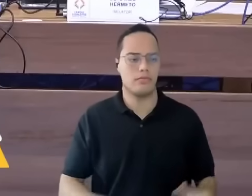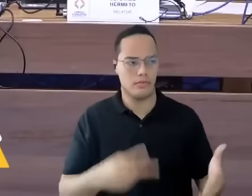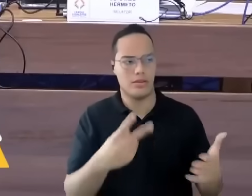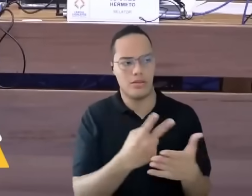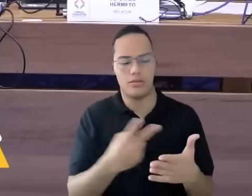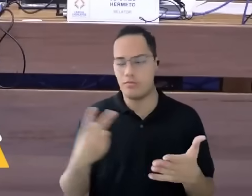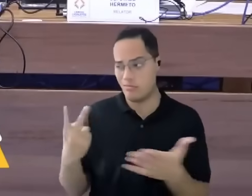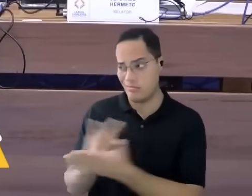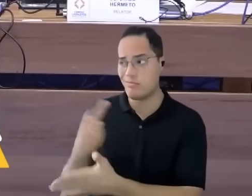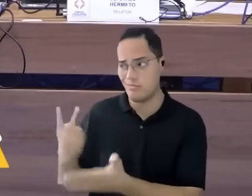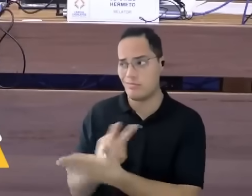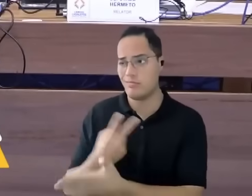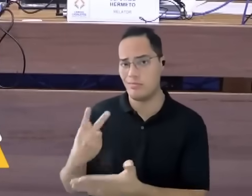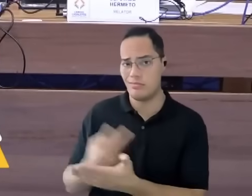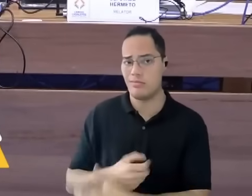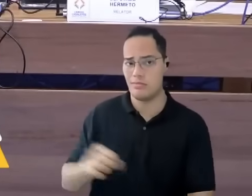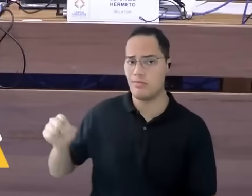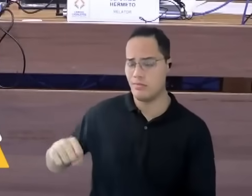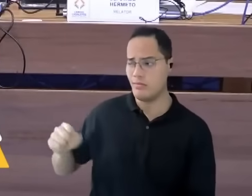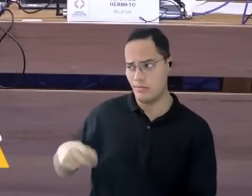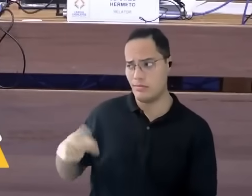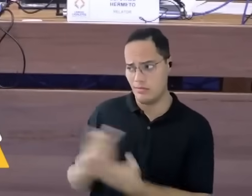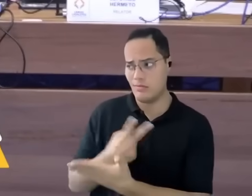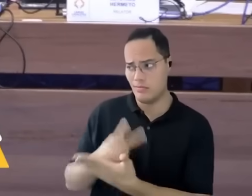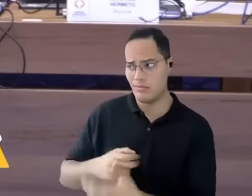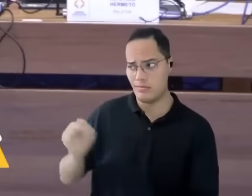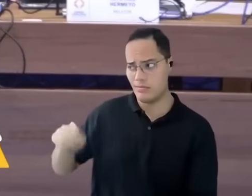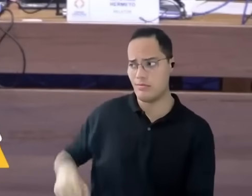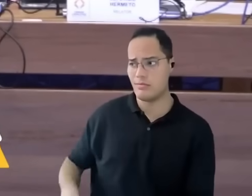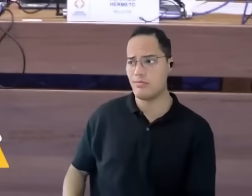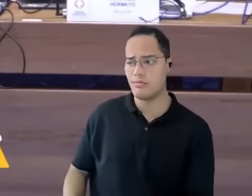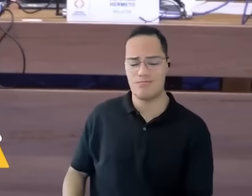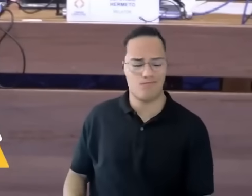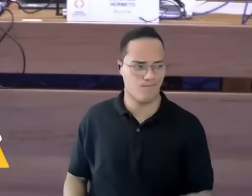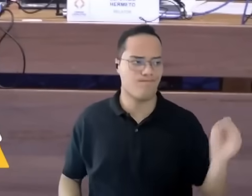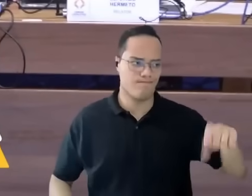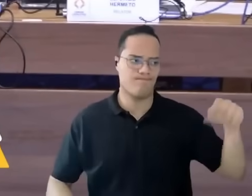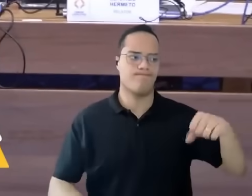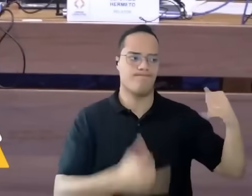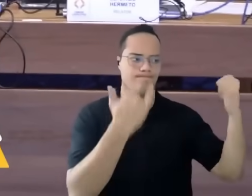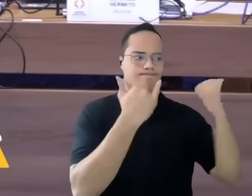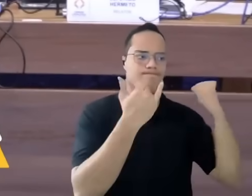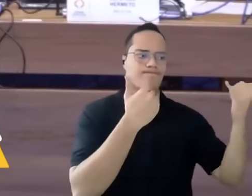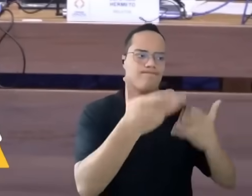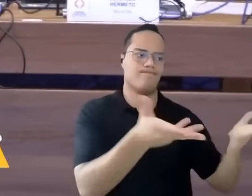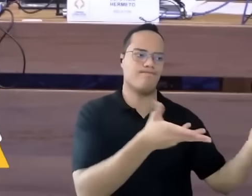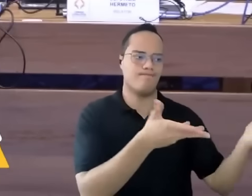então olhando agora no retrovisor houve falha falha no fluxo de informações